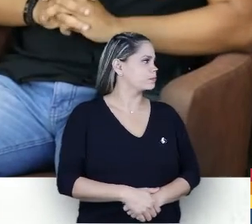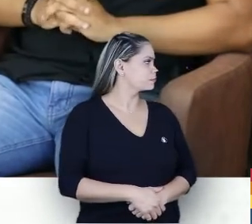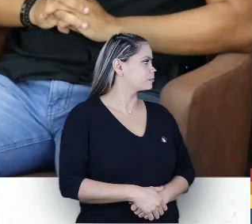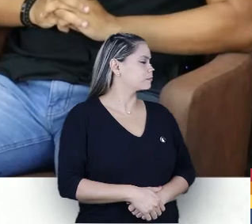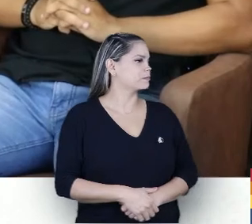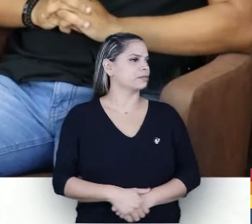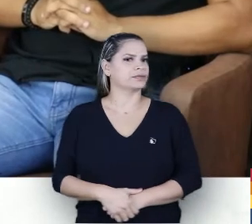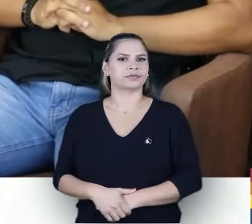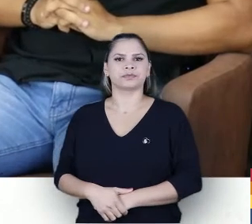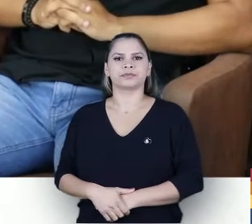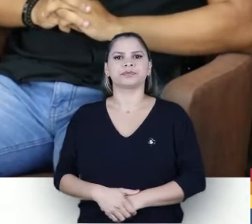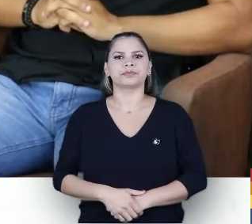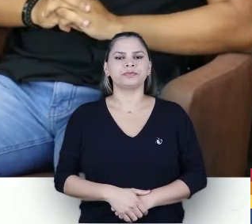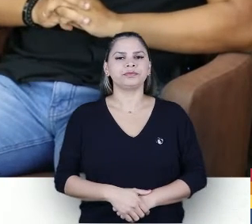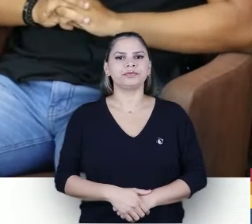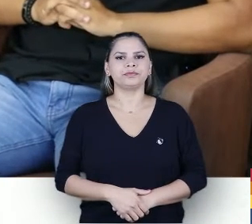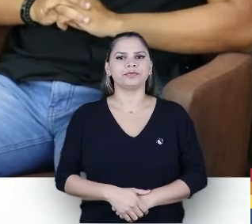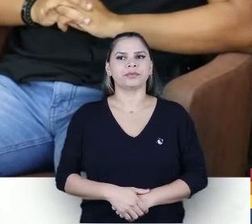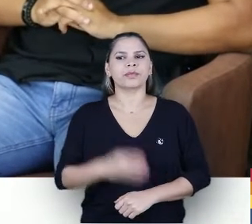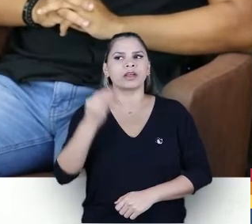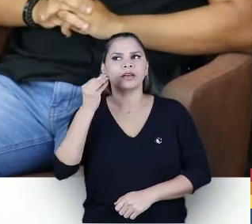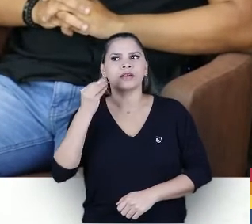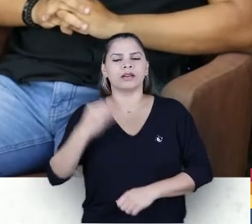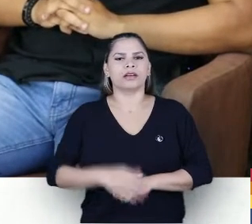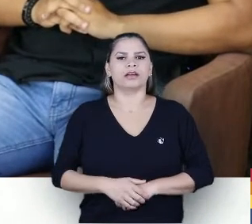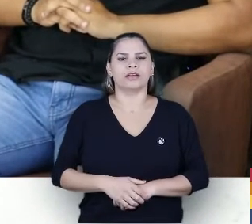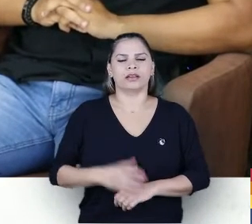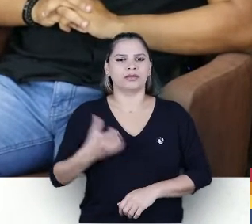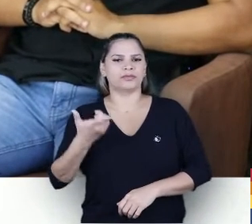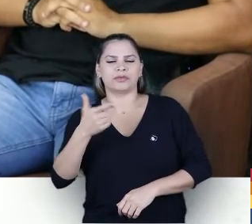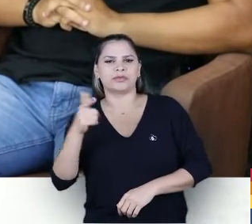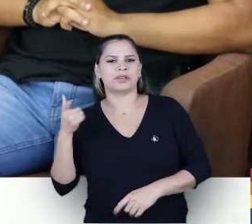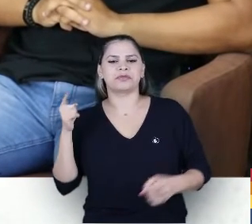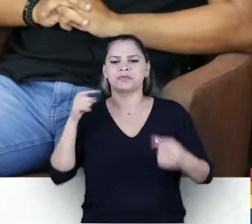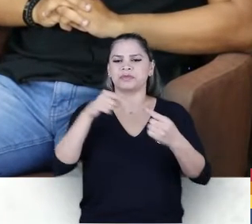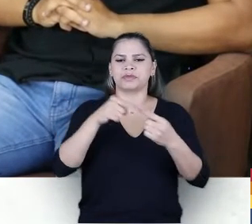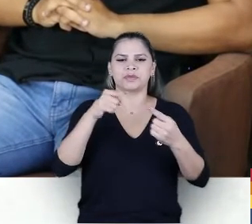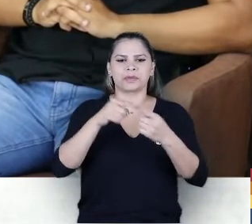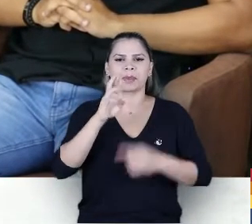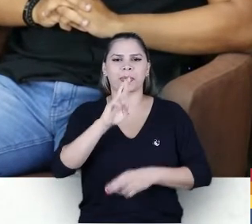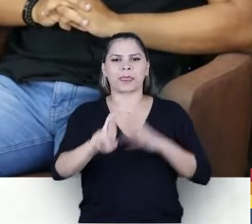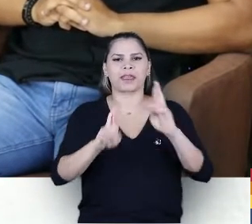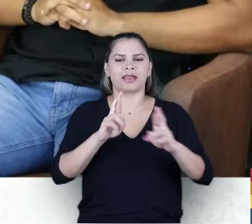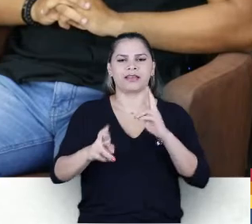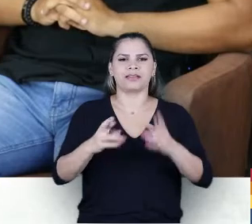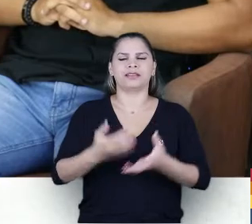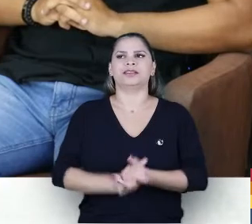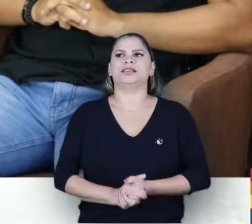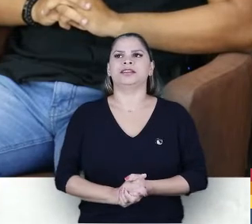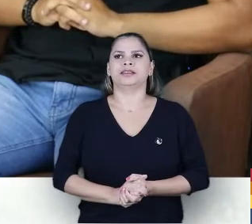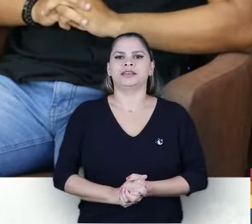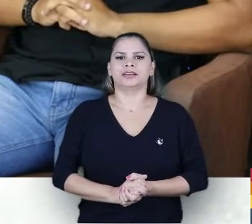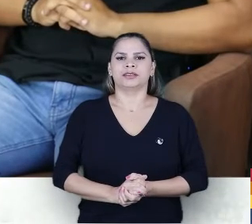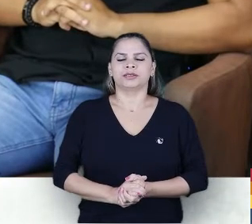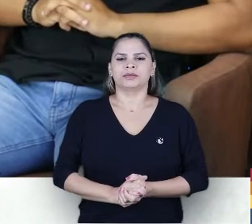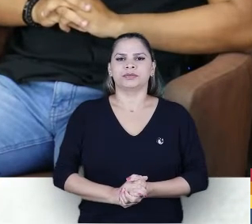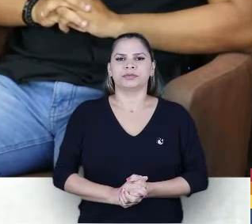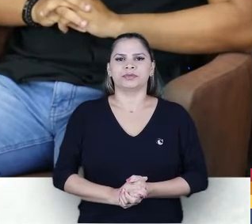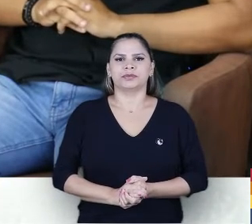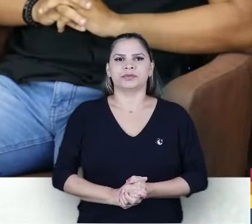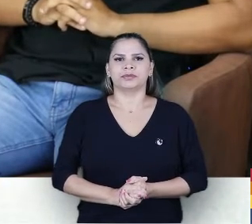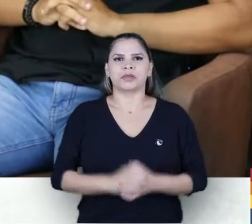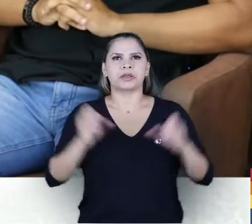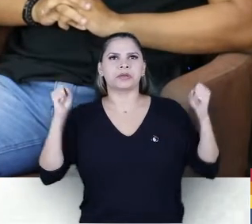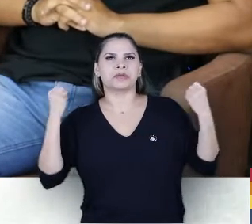Imaculada, como a educação física ela pode contribuir, né, com os itinerários, né? Eu vejo o seguinte, a gente não tem